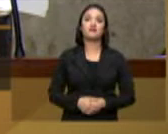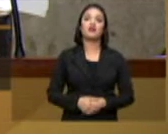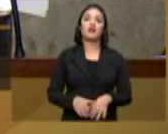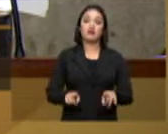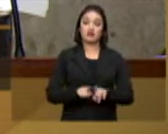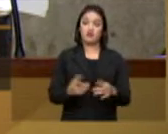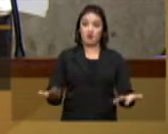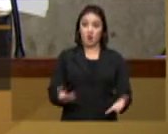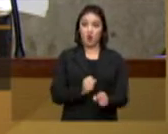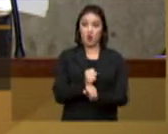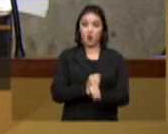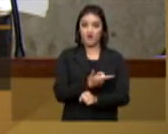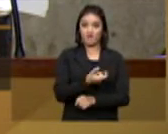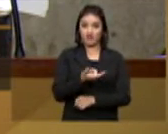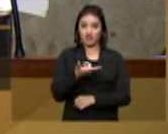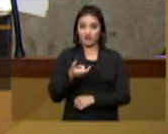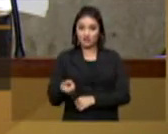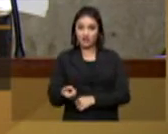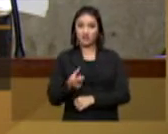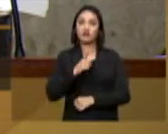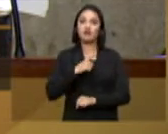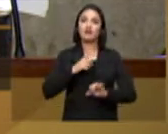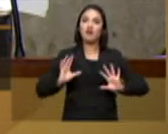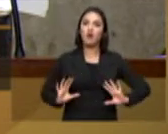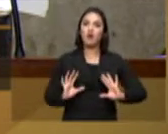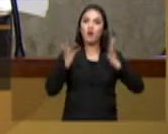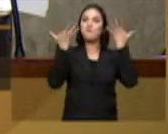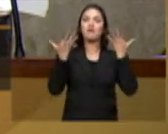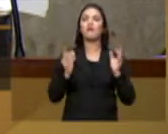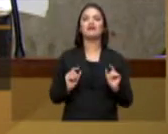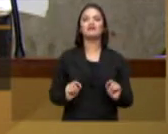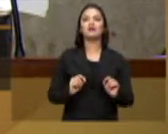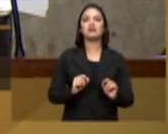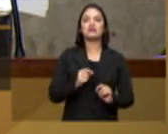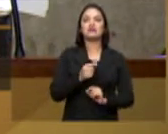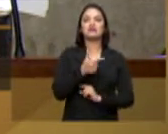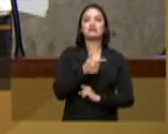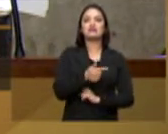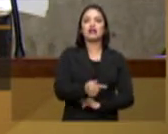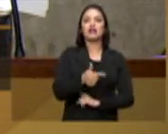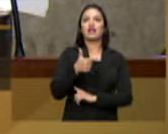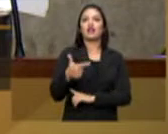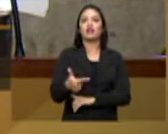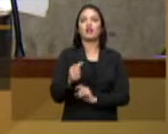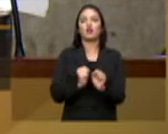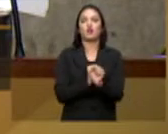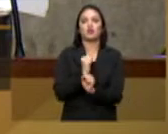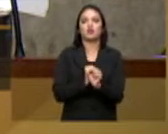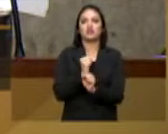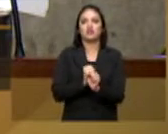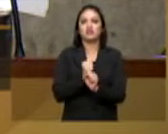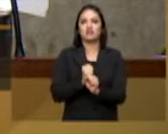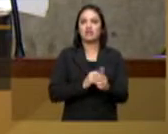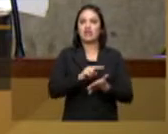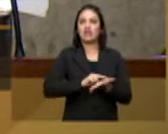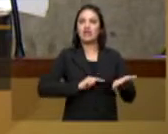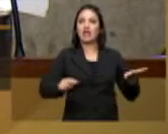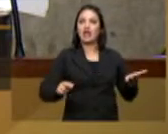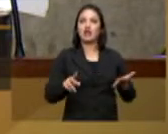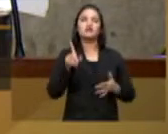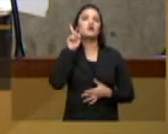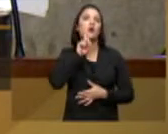2020, se comemoram os 72 anos da Declaração Americana dos Direitos e Deveres do